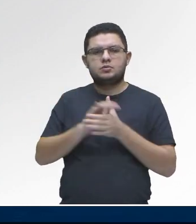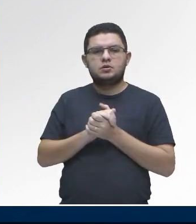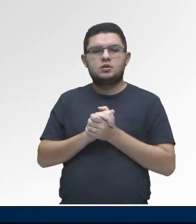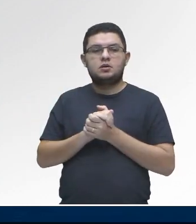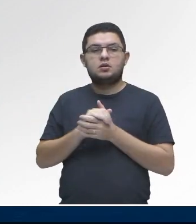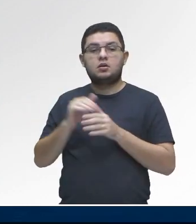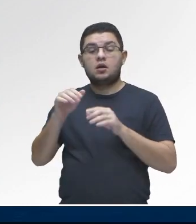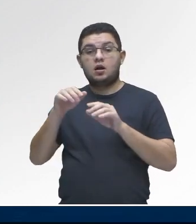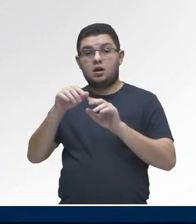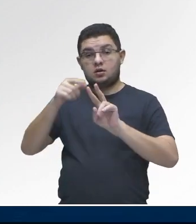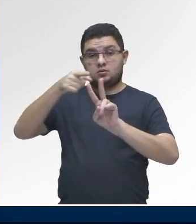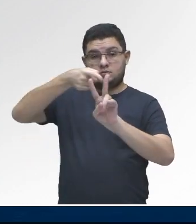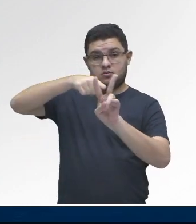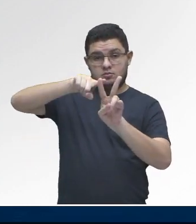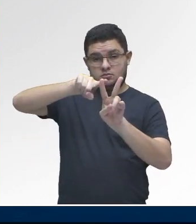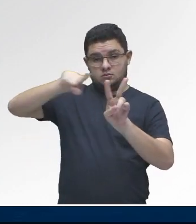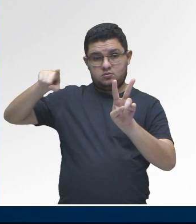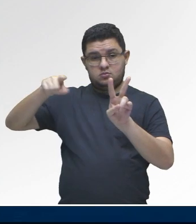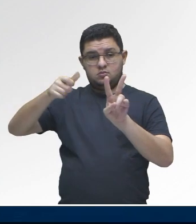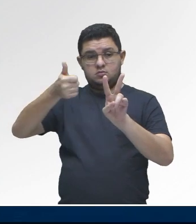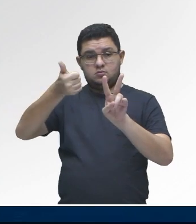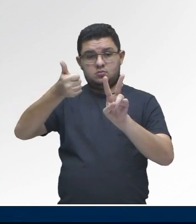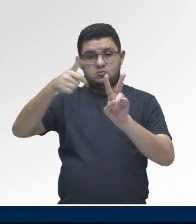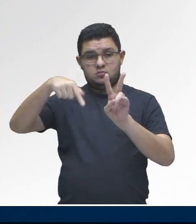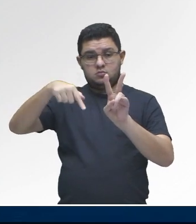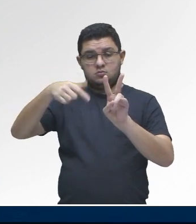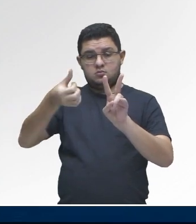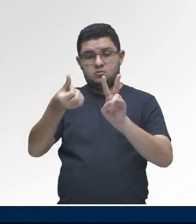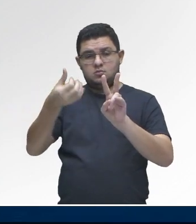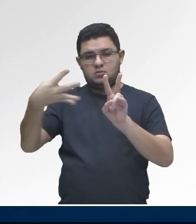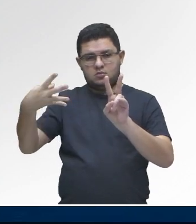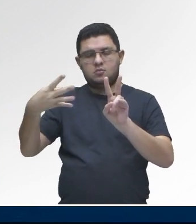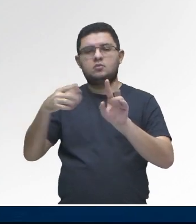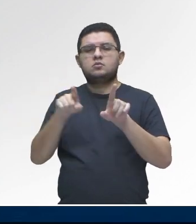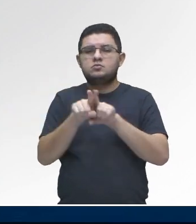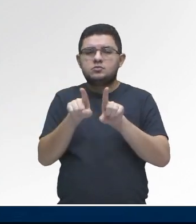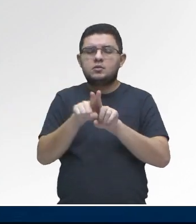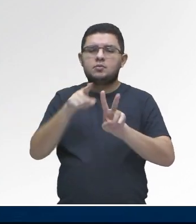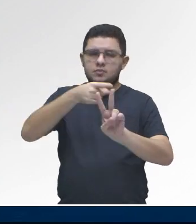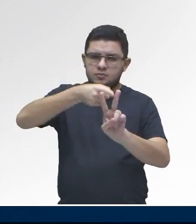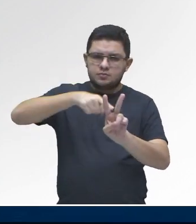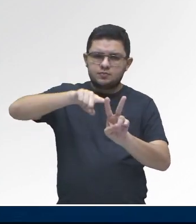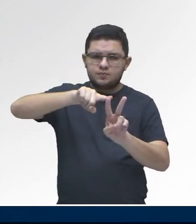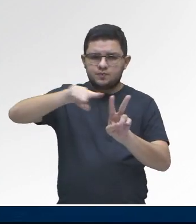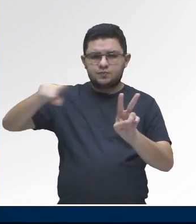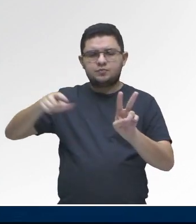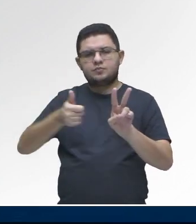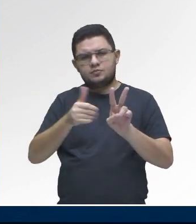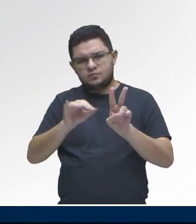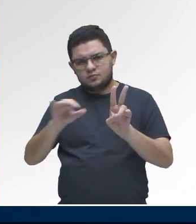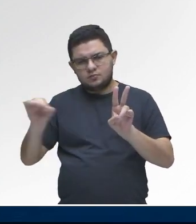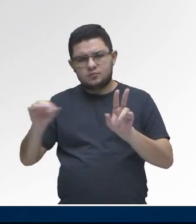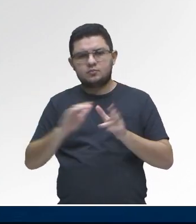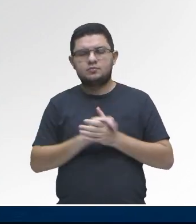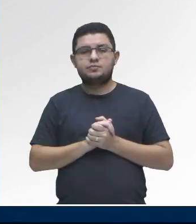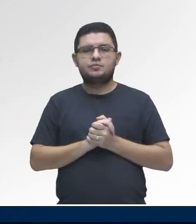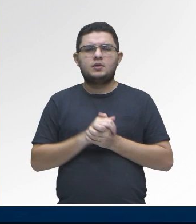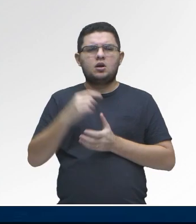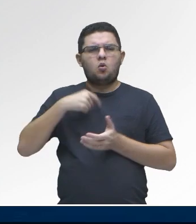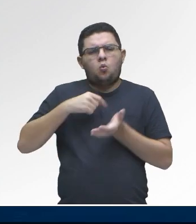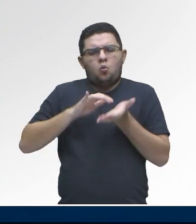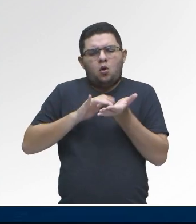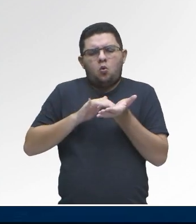cima e raiz quadrada embaixo. Professor Carlos, eu estou sem calculadora, eu estou fazendo